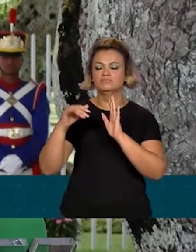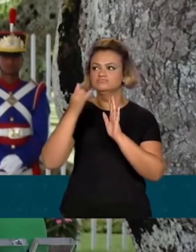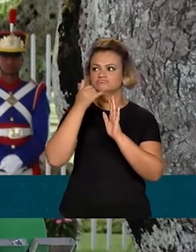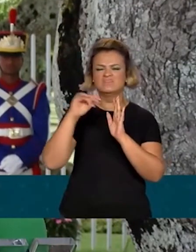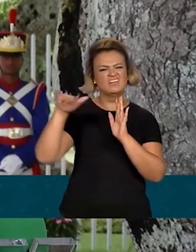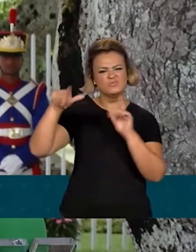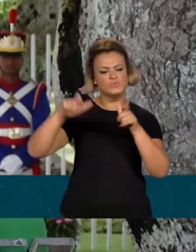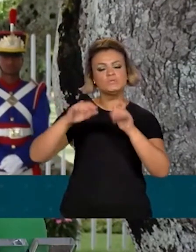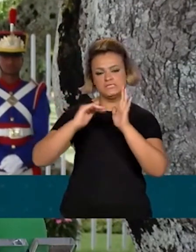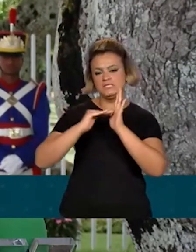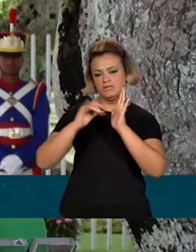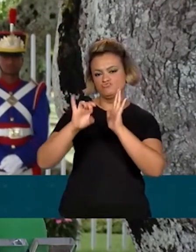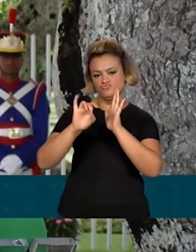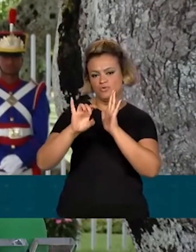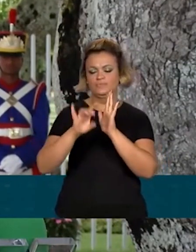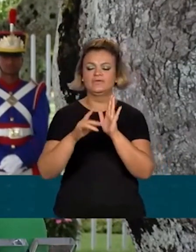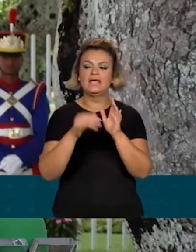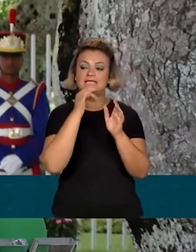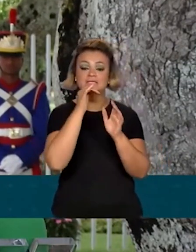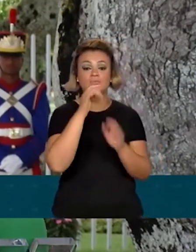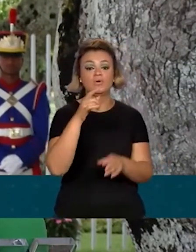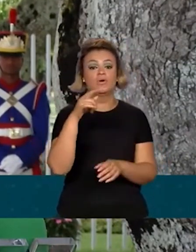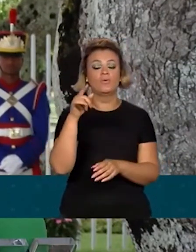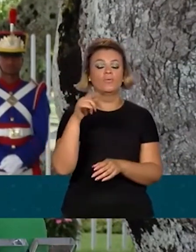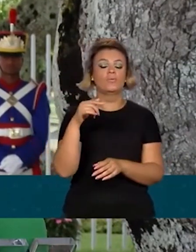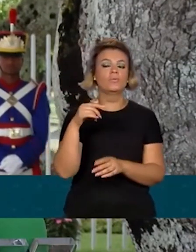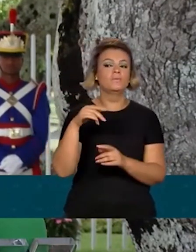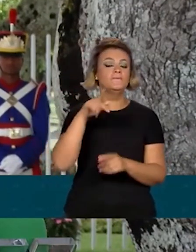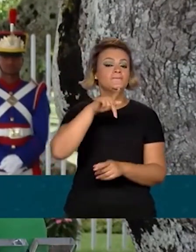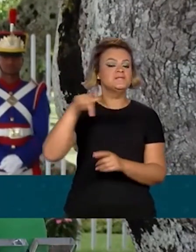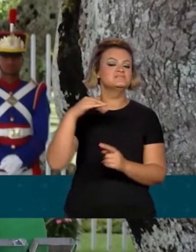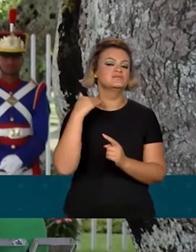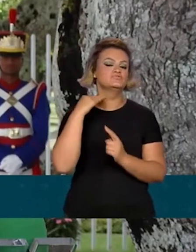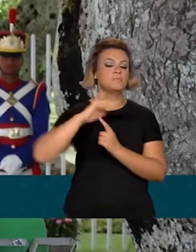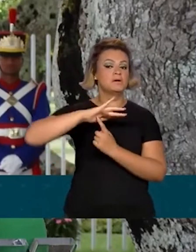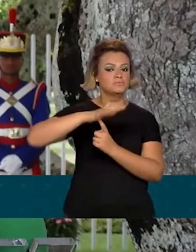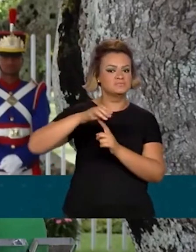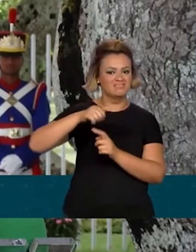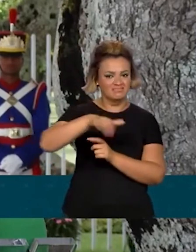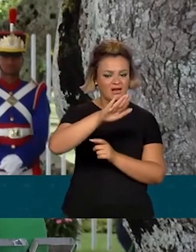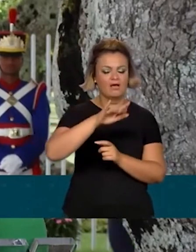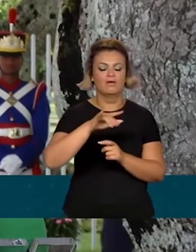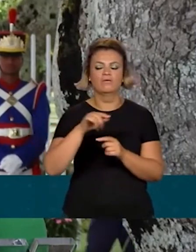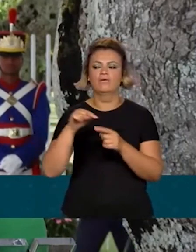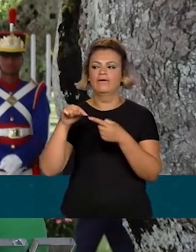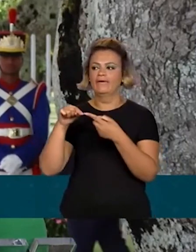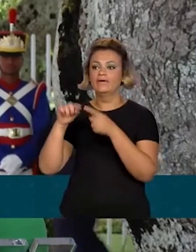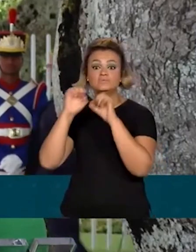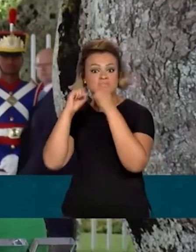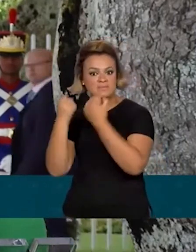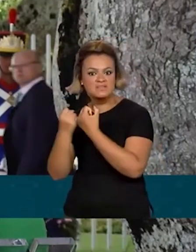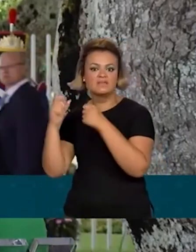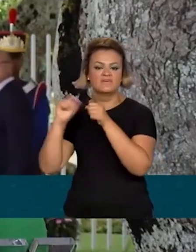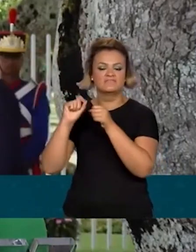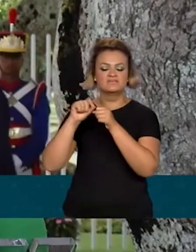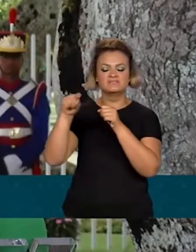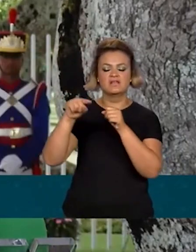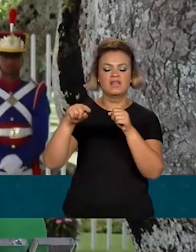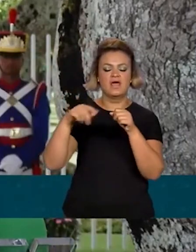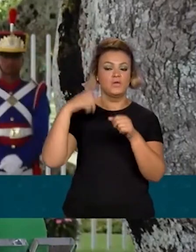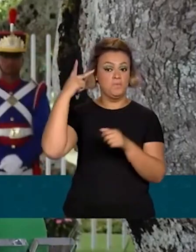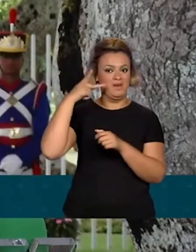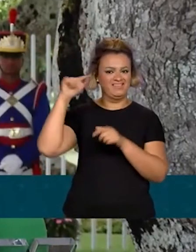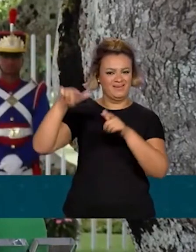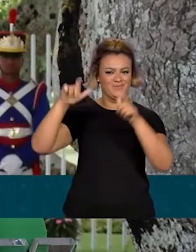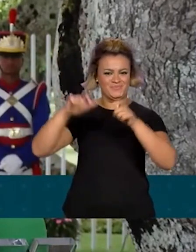nessa discussão tanto da ida do presidente do Banco Central quanto nesse seminário que vai ser feito no plenário do